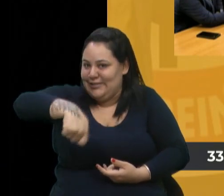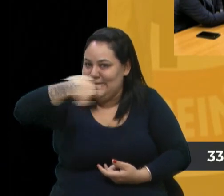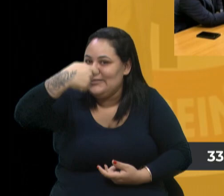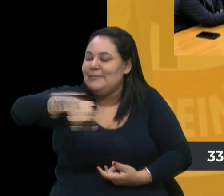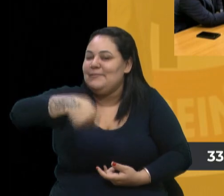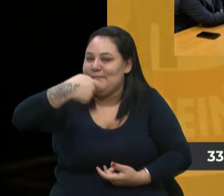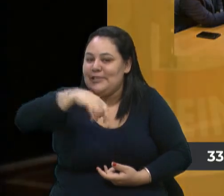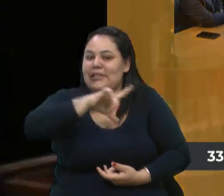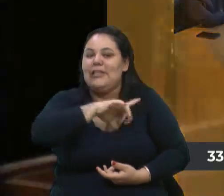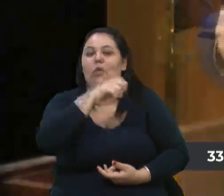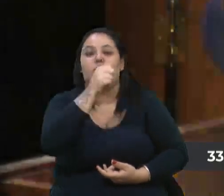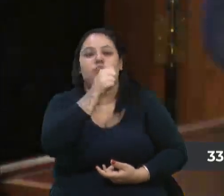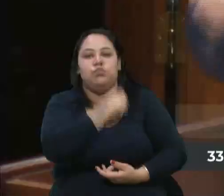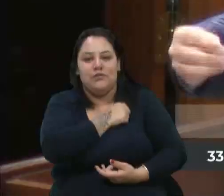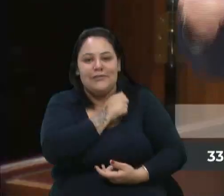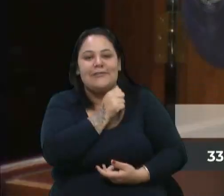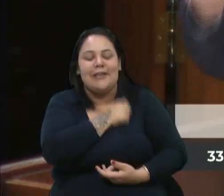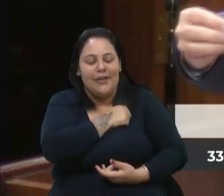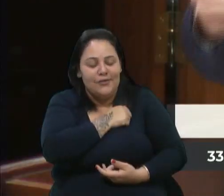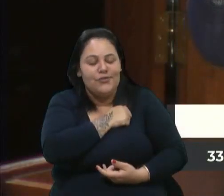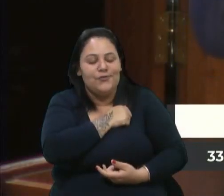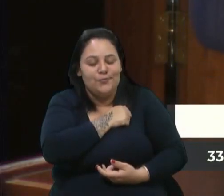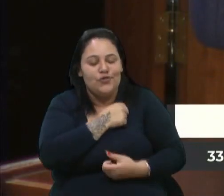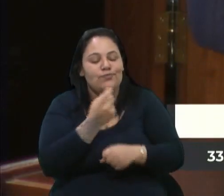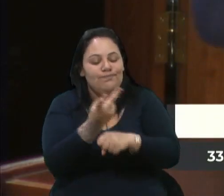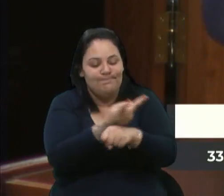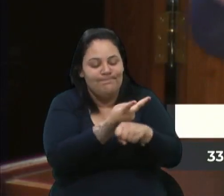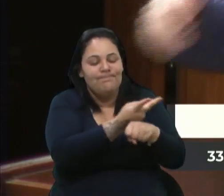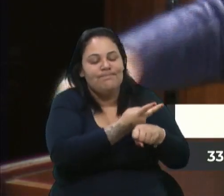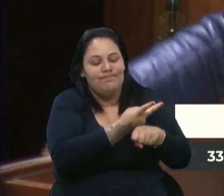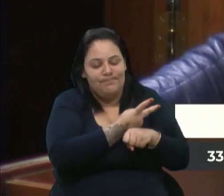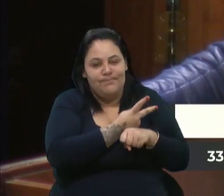ter a humildade de buscar informação onde...